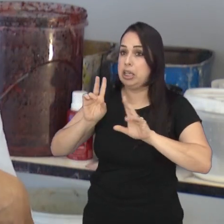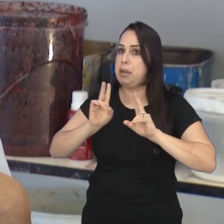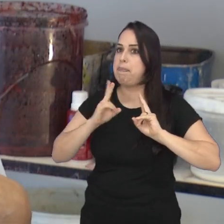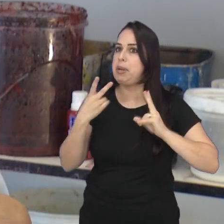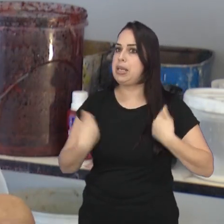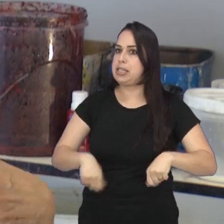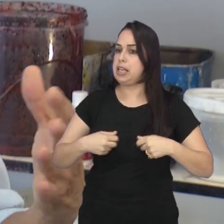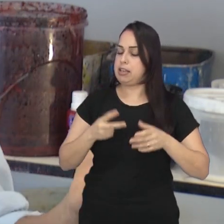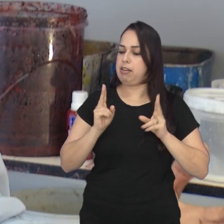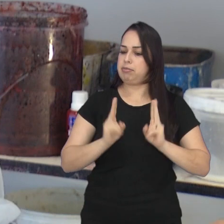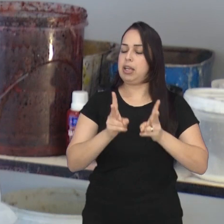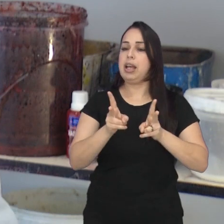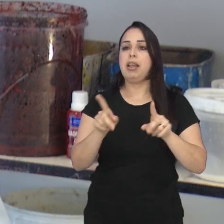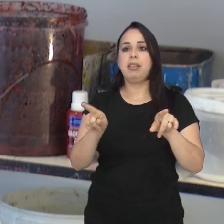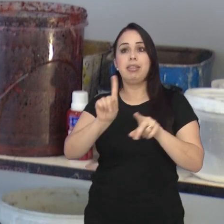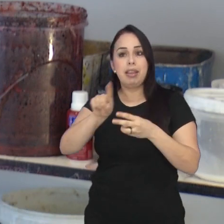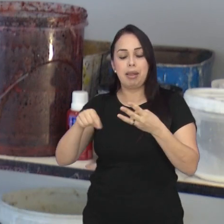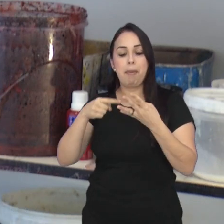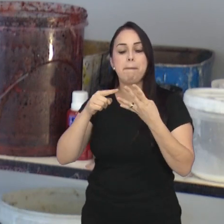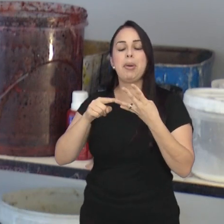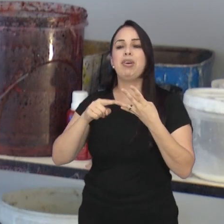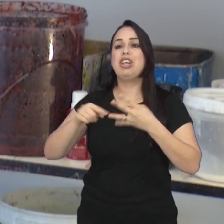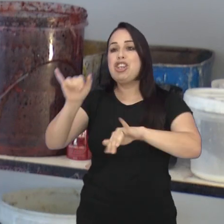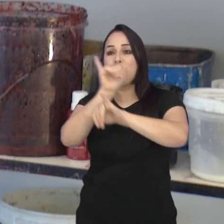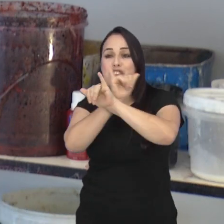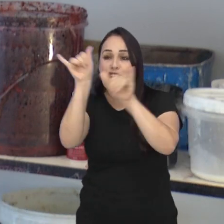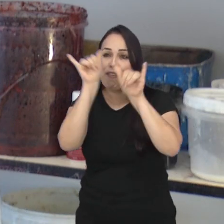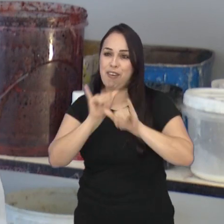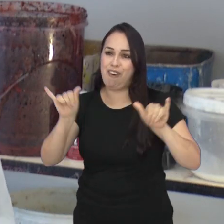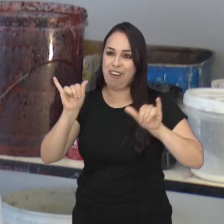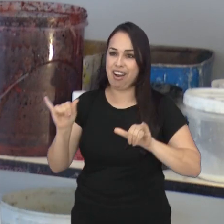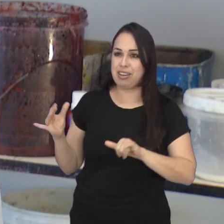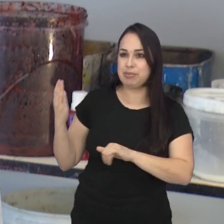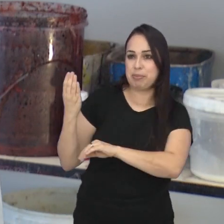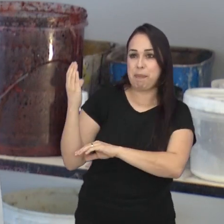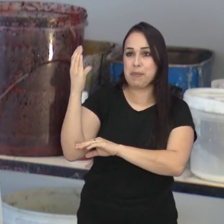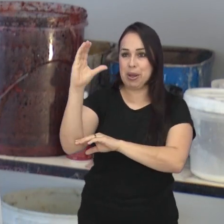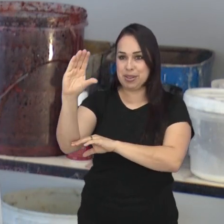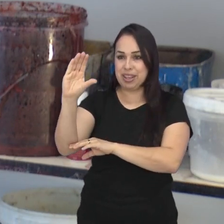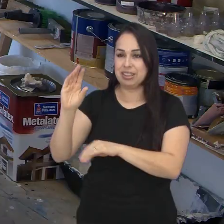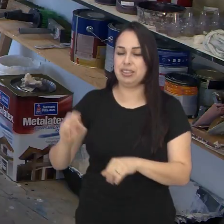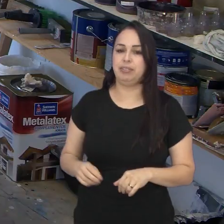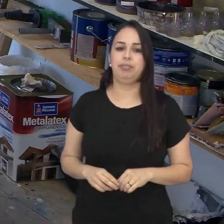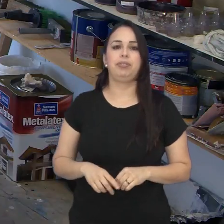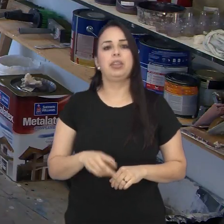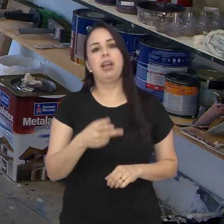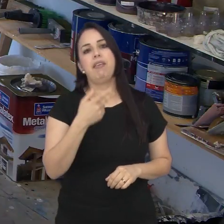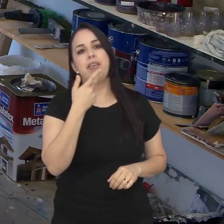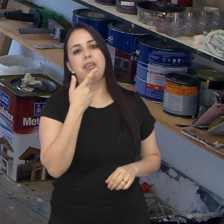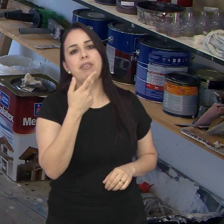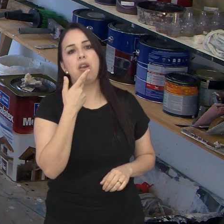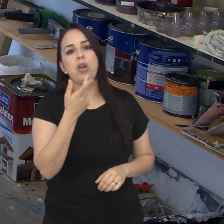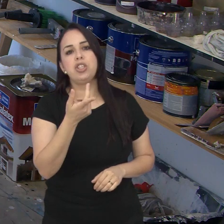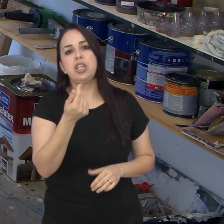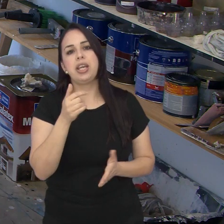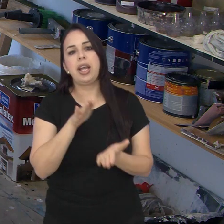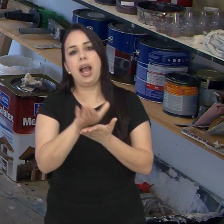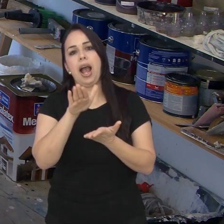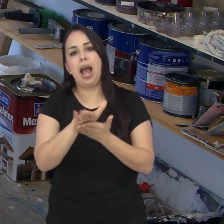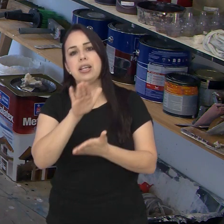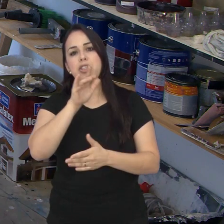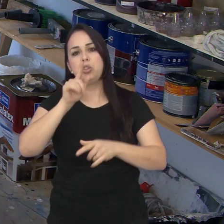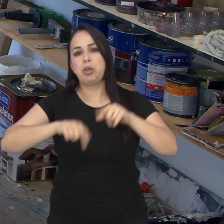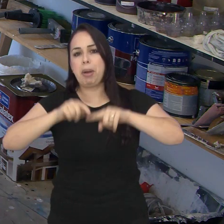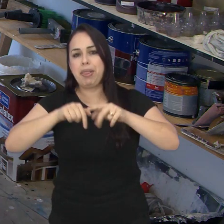uma continuidade e você tem que divulgar, né? Eu acho que isso é uma coisa que você tem que fazer. Você falou sobre gasto, né?